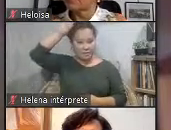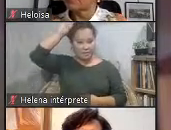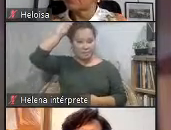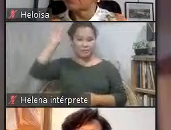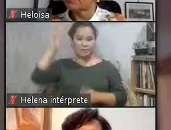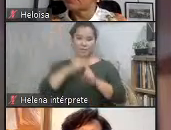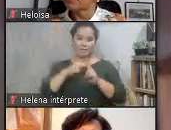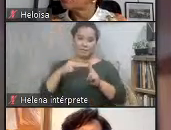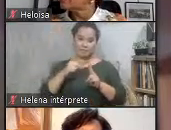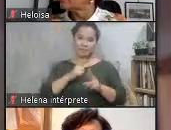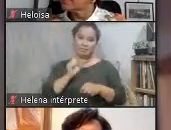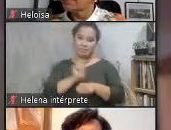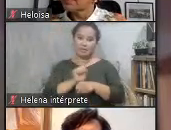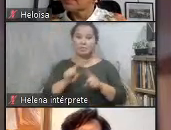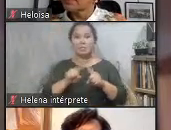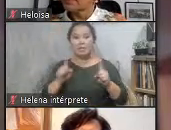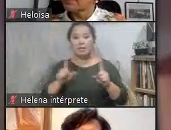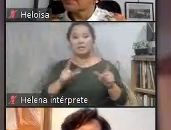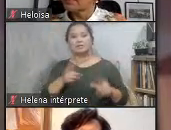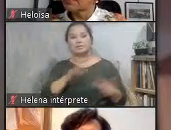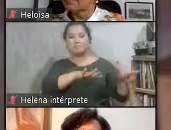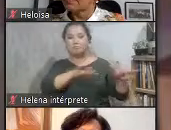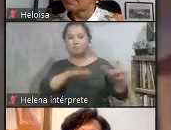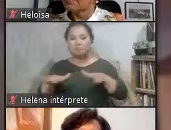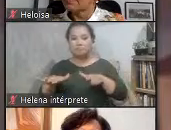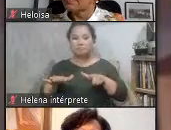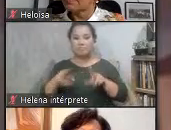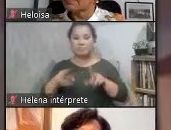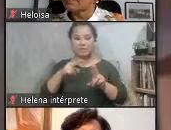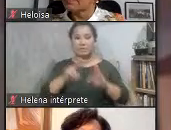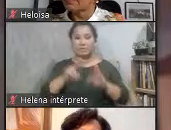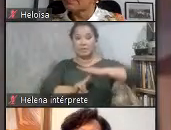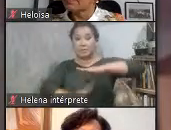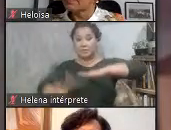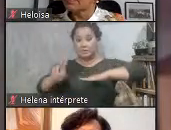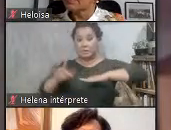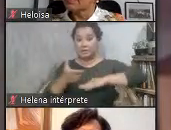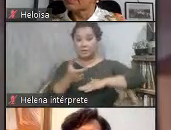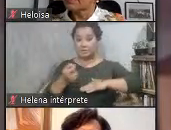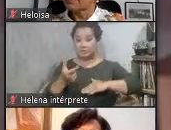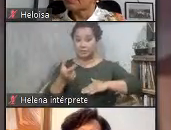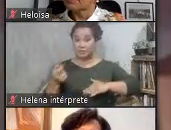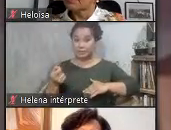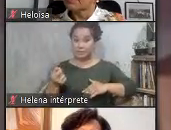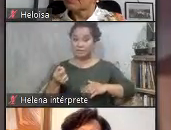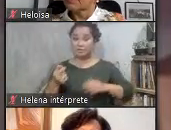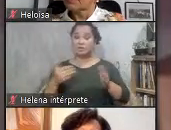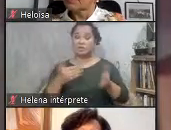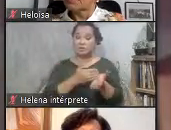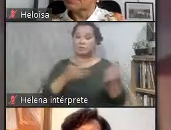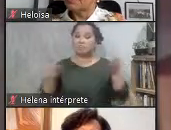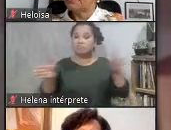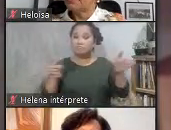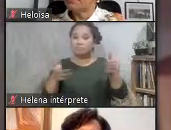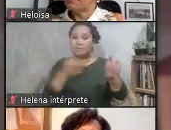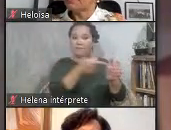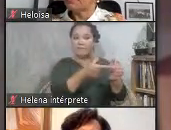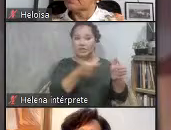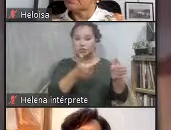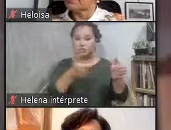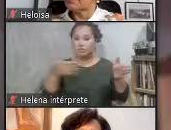Universitária UNB 2020 ocorrerá no período de 21 a 25 de setembro, excepcionalmente no formato virtual,